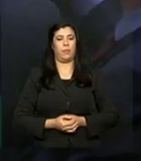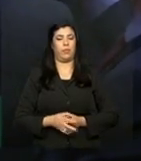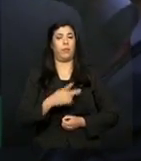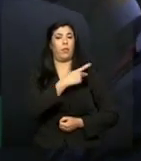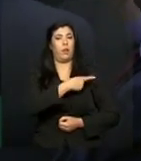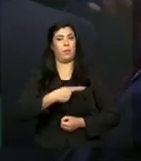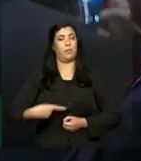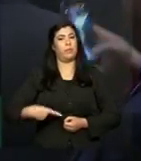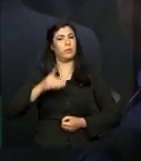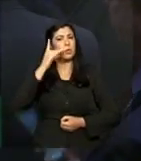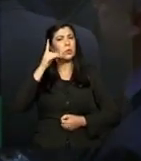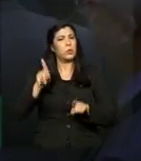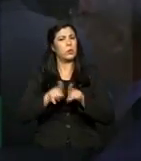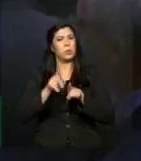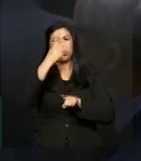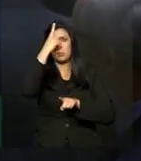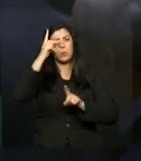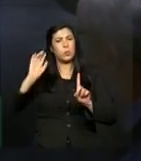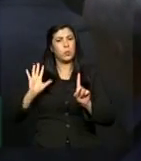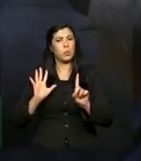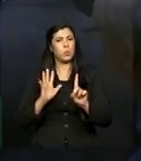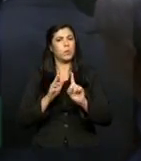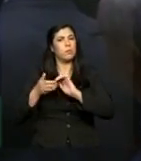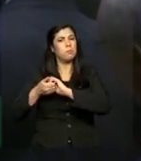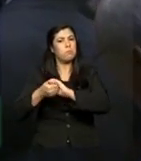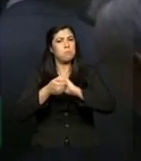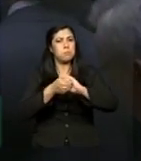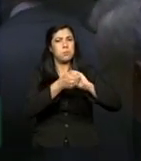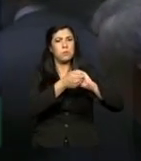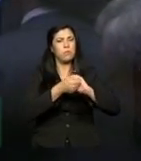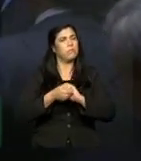Presidenta Dilma Rousseff muito saudada pelos parlamentares,